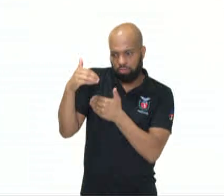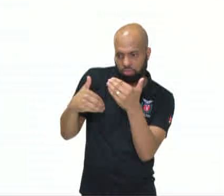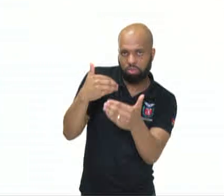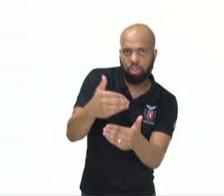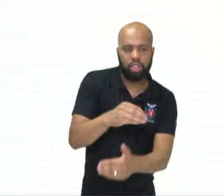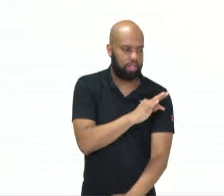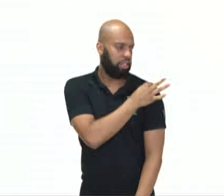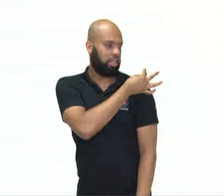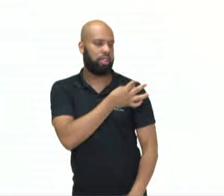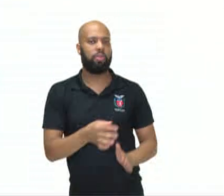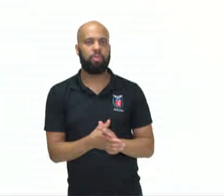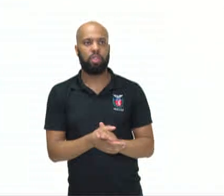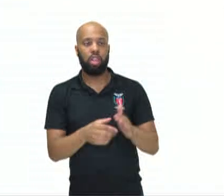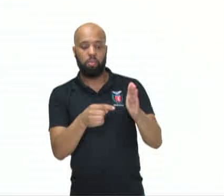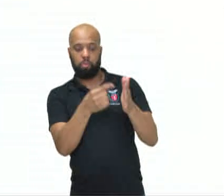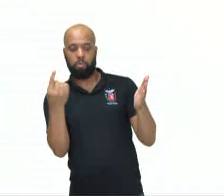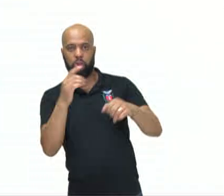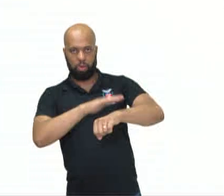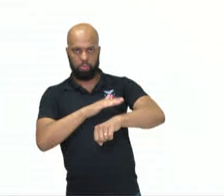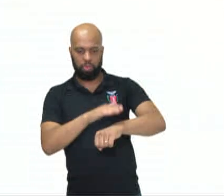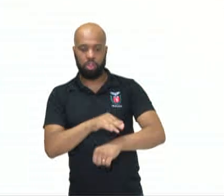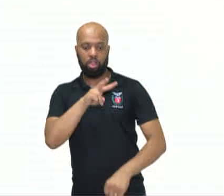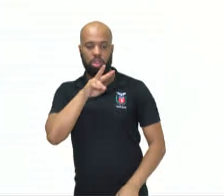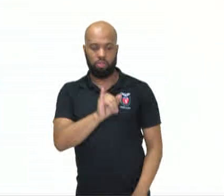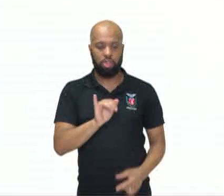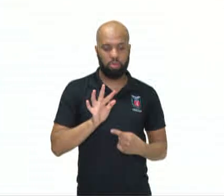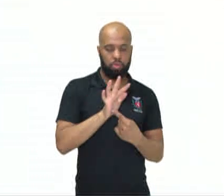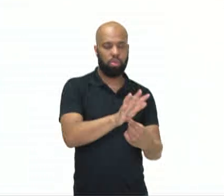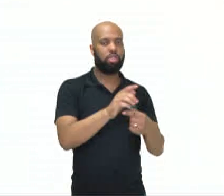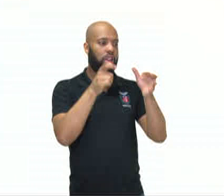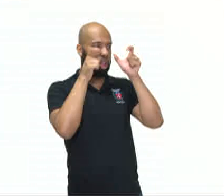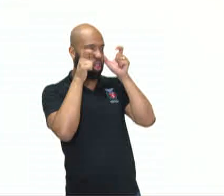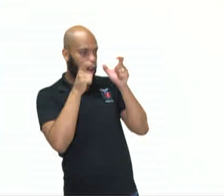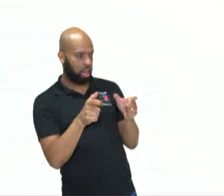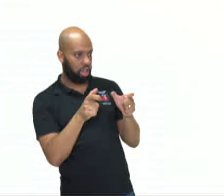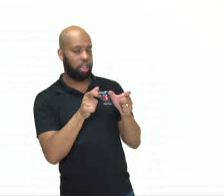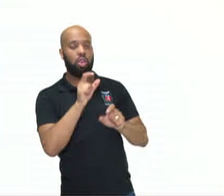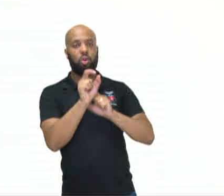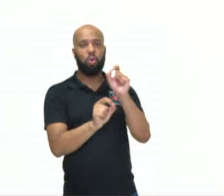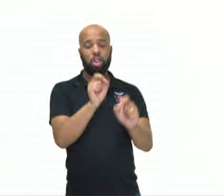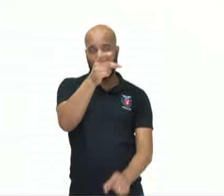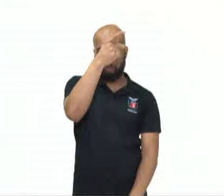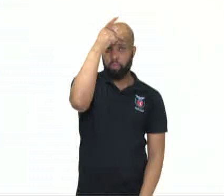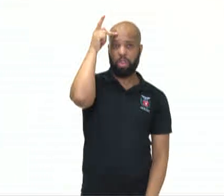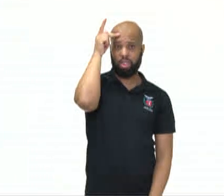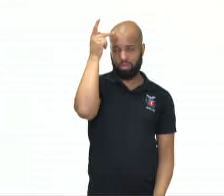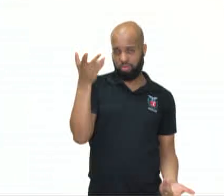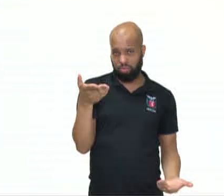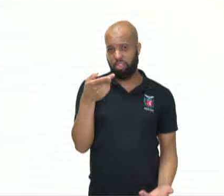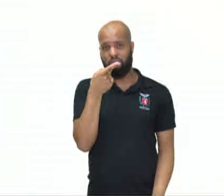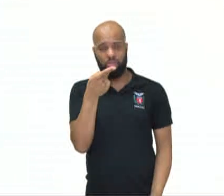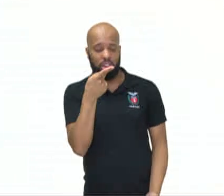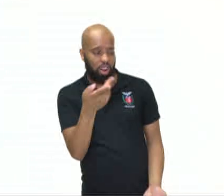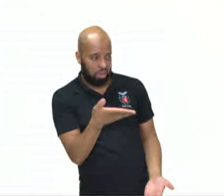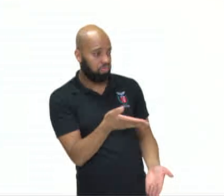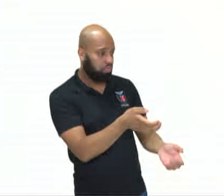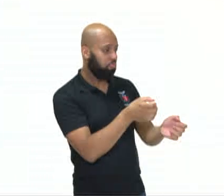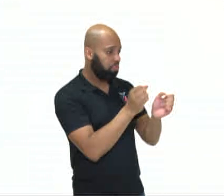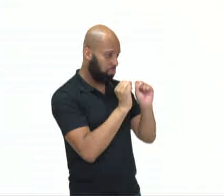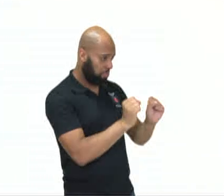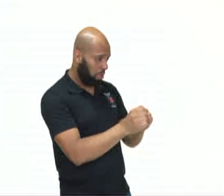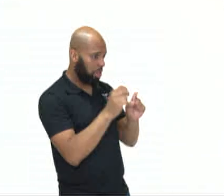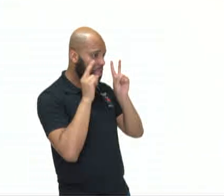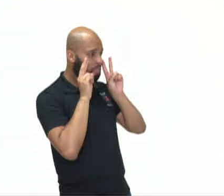essa técnica. Em primeiro lugar, podemos demonstrar interesse pelo que a pessoa tem a dizer, ouvindo e fazendo